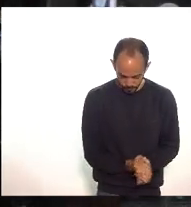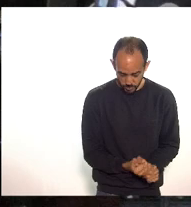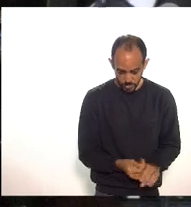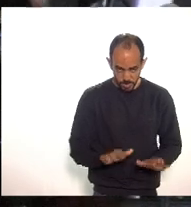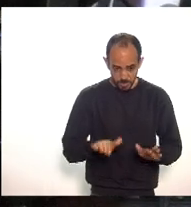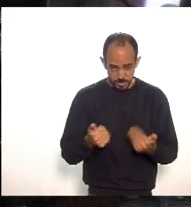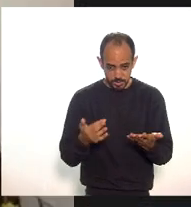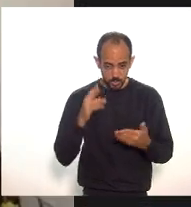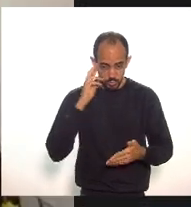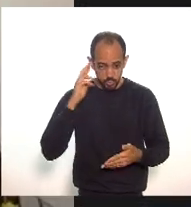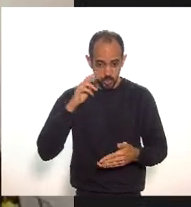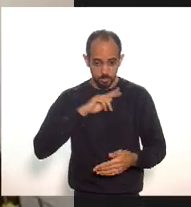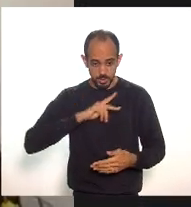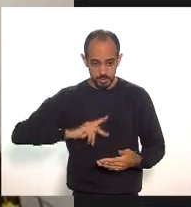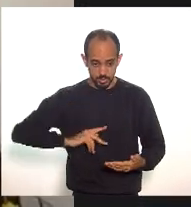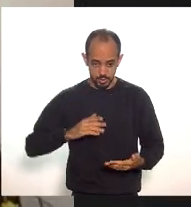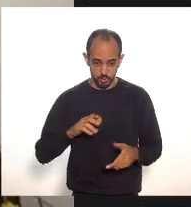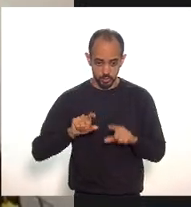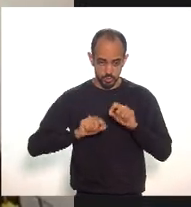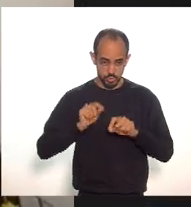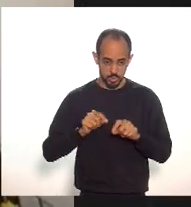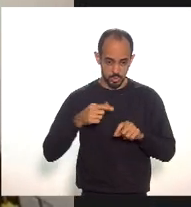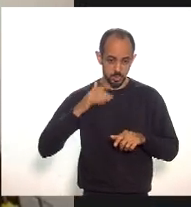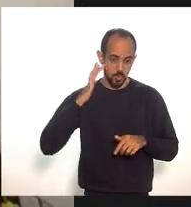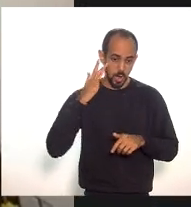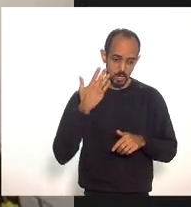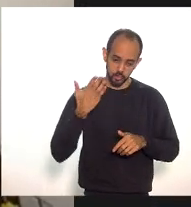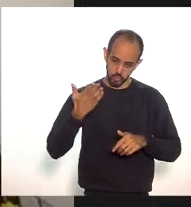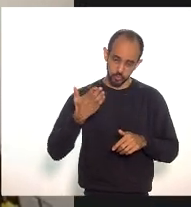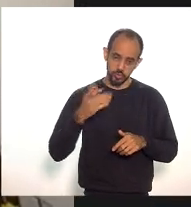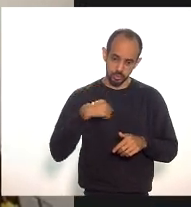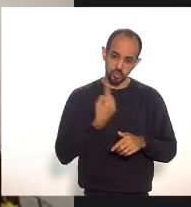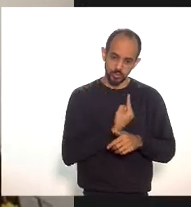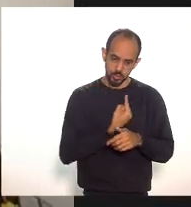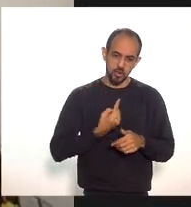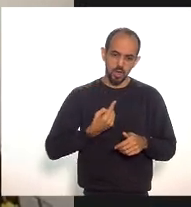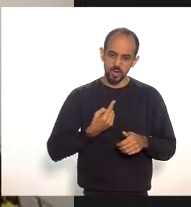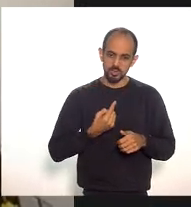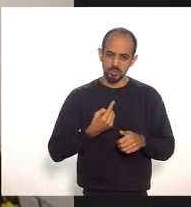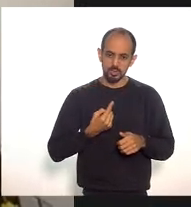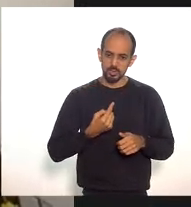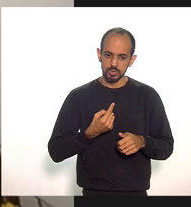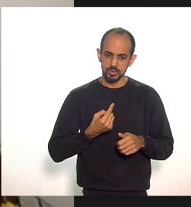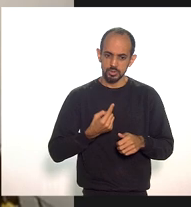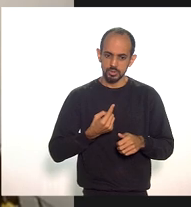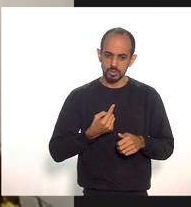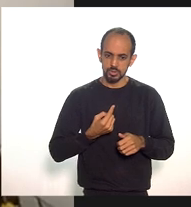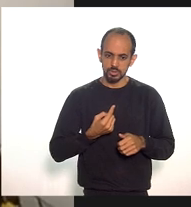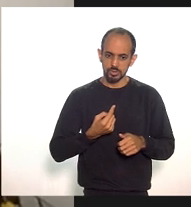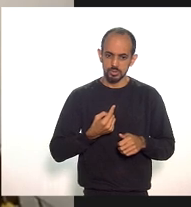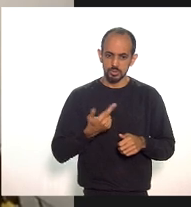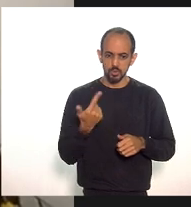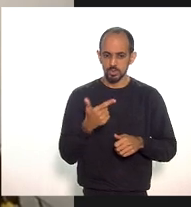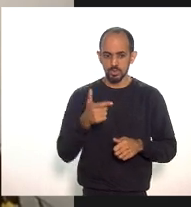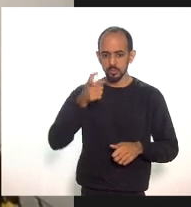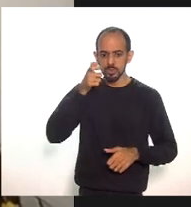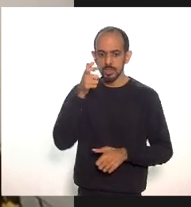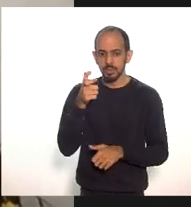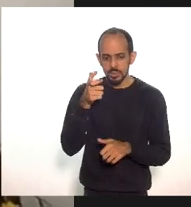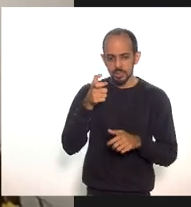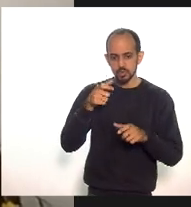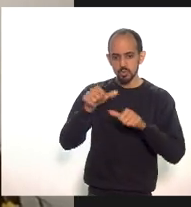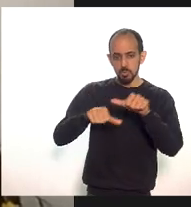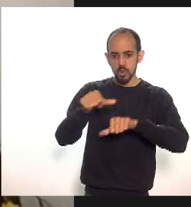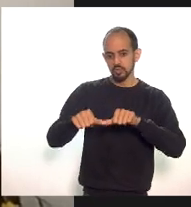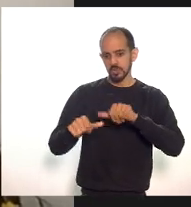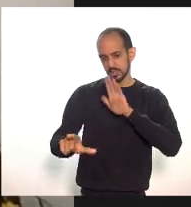tá bom seu presidente É acho que é isso nós não tivemos aí qualquer intenção de